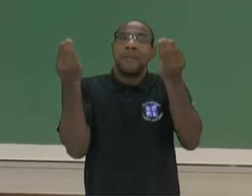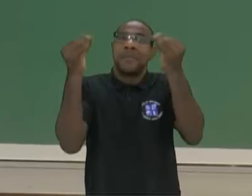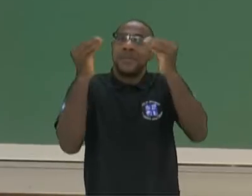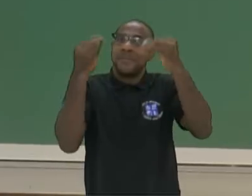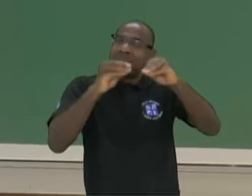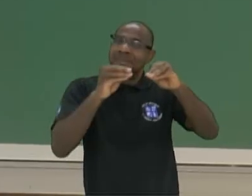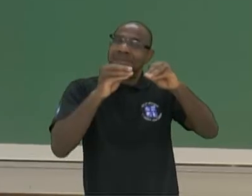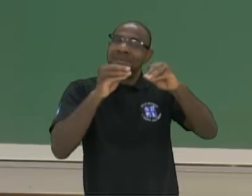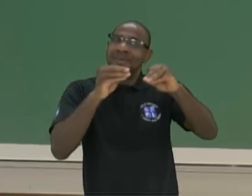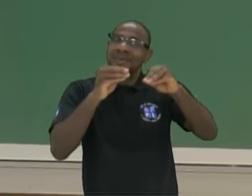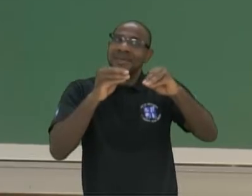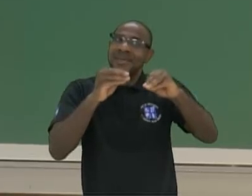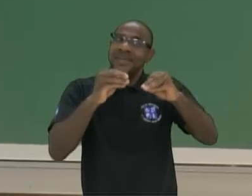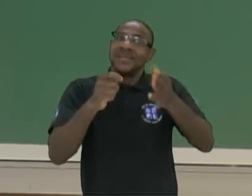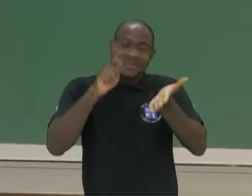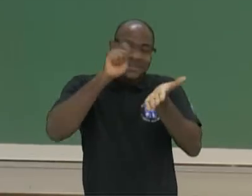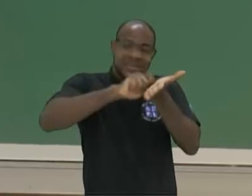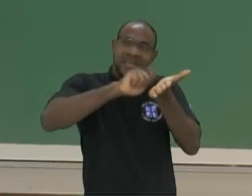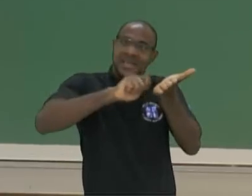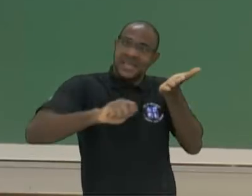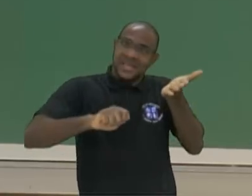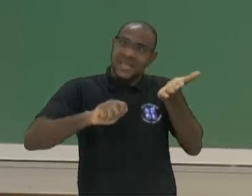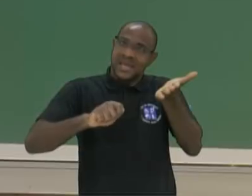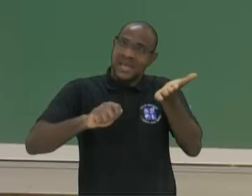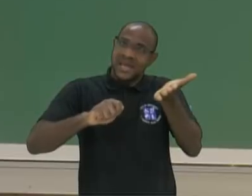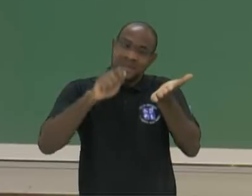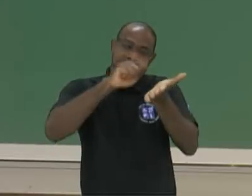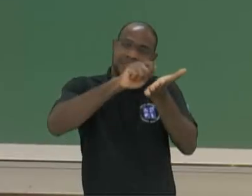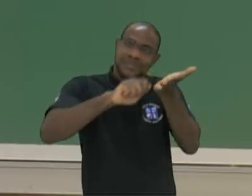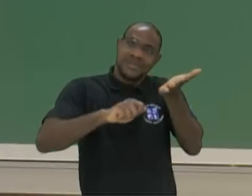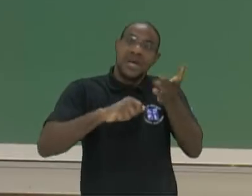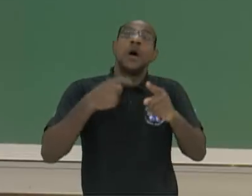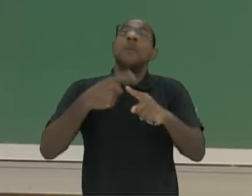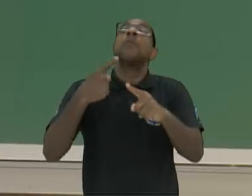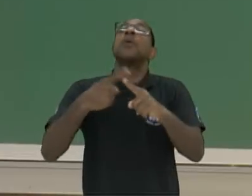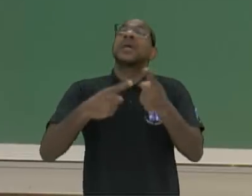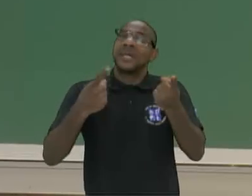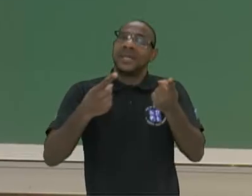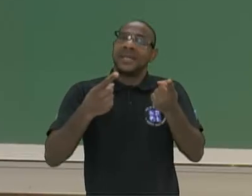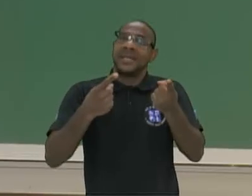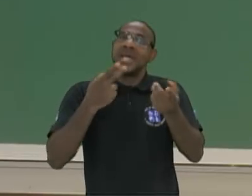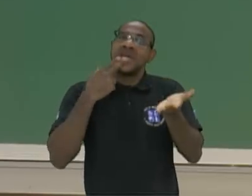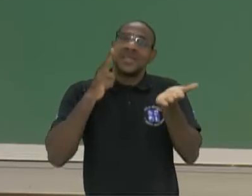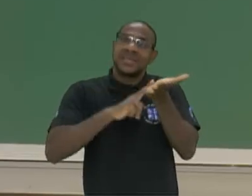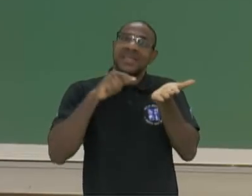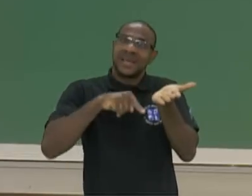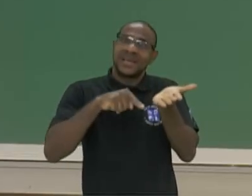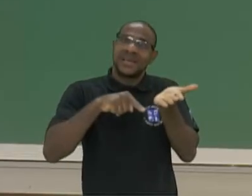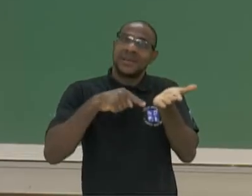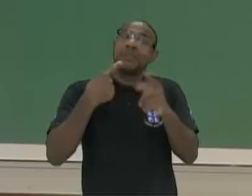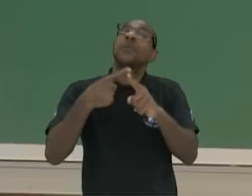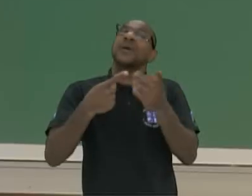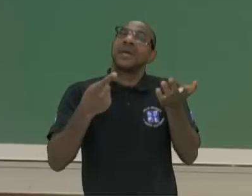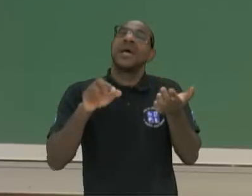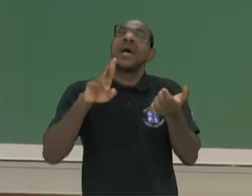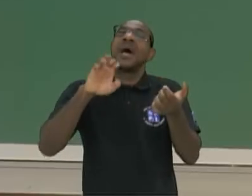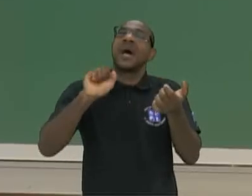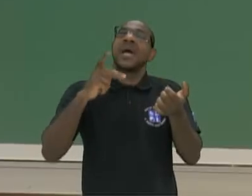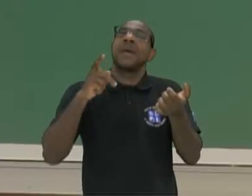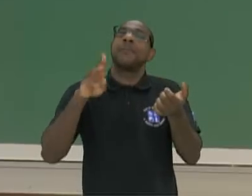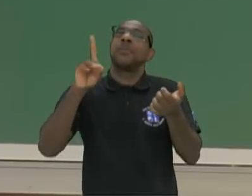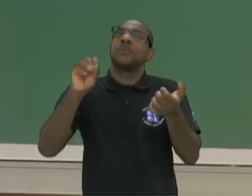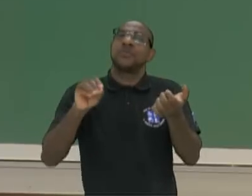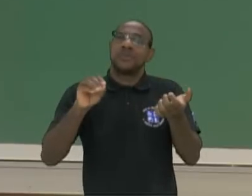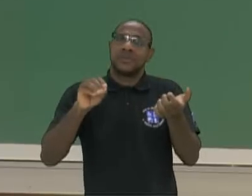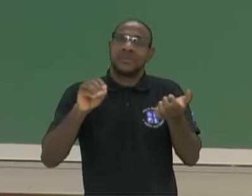e eles repudiam e dizem o porquê do repúdio. Aqui fica claro aqui. Claro que você pode ter feito a